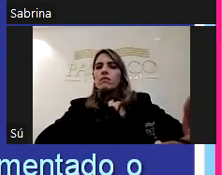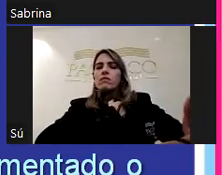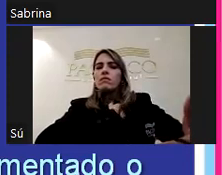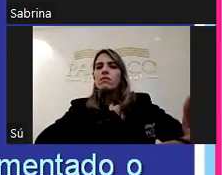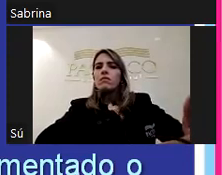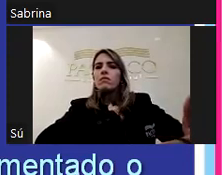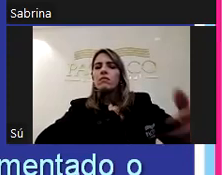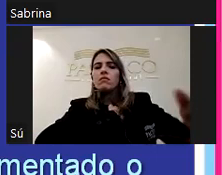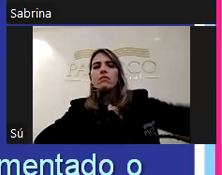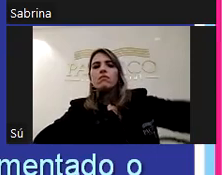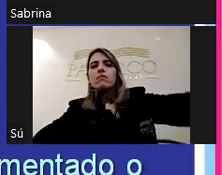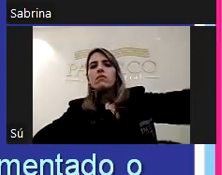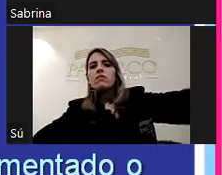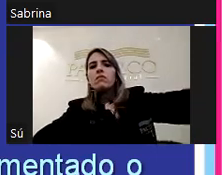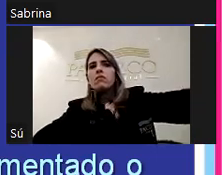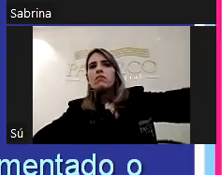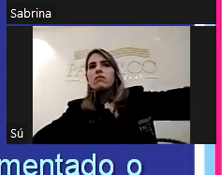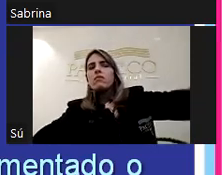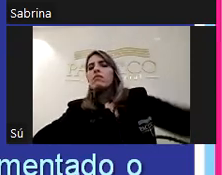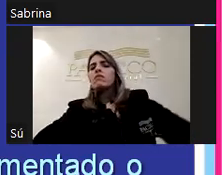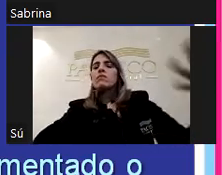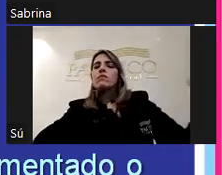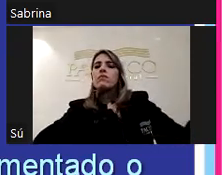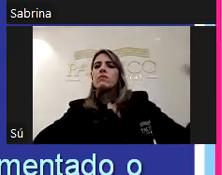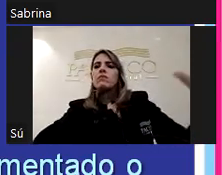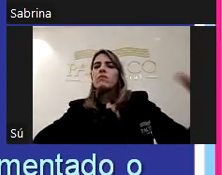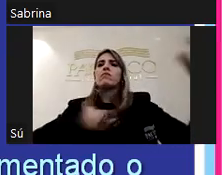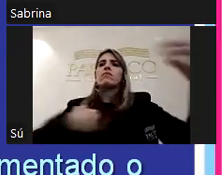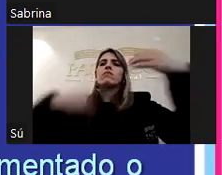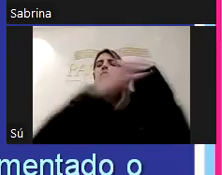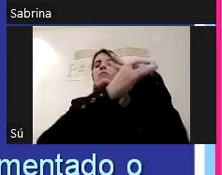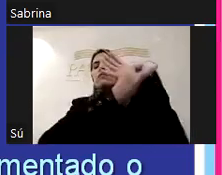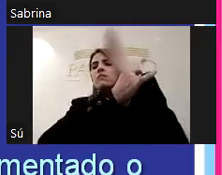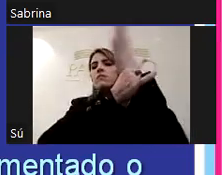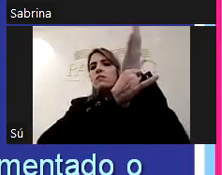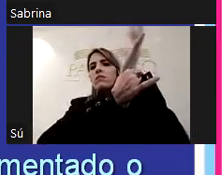experimentado o orgasmo. Houve uma relação que ela chegou no orgasmo